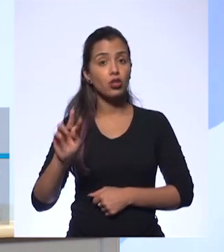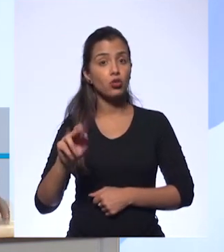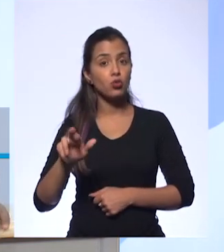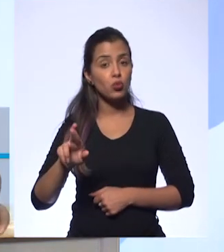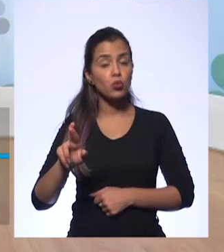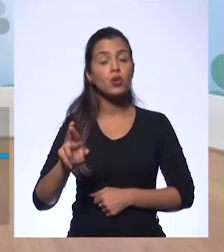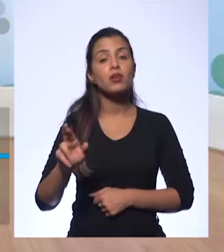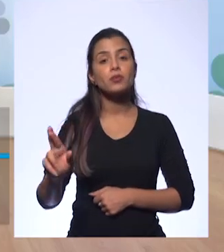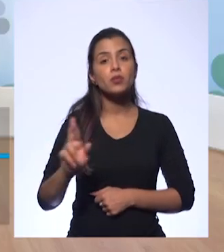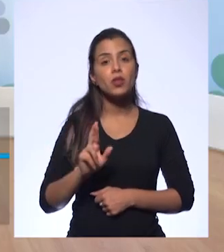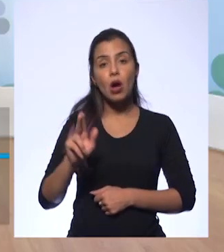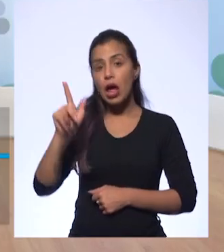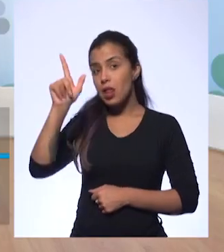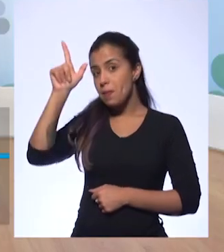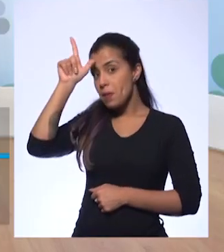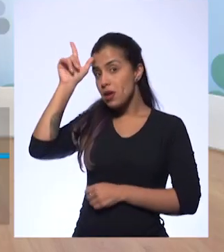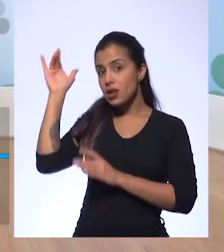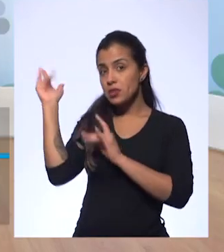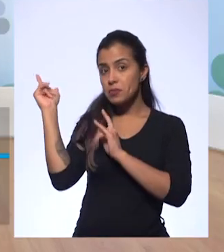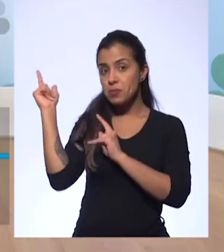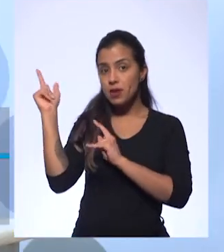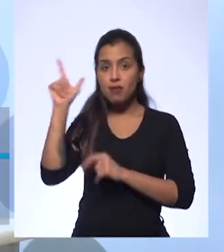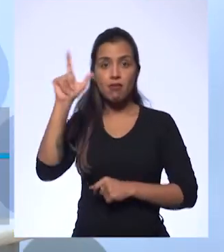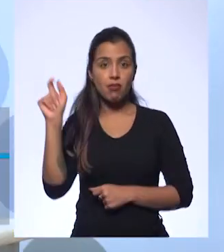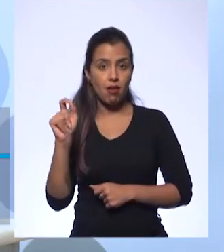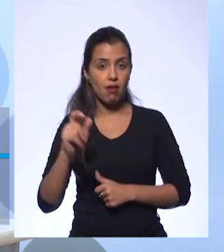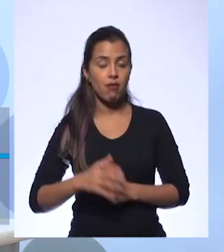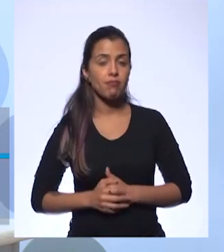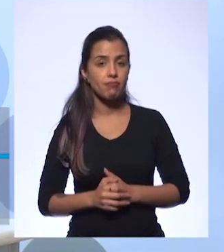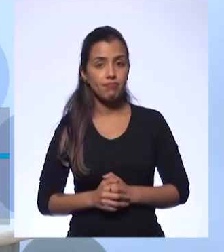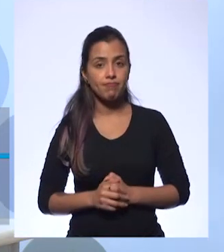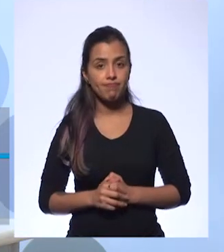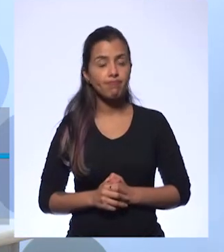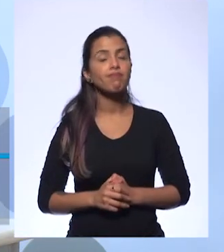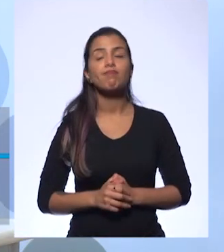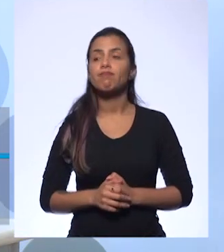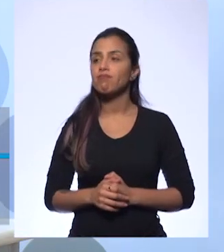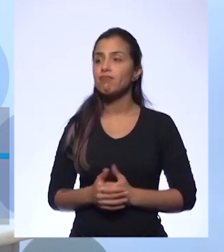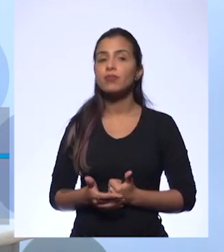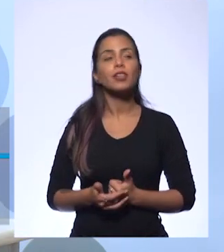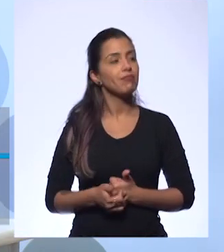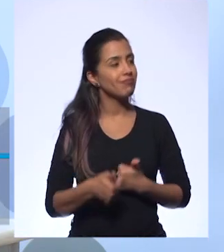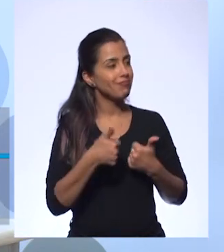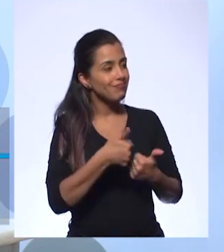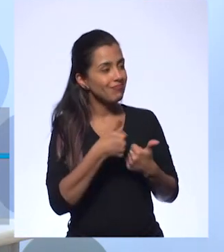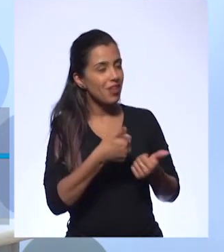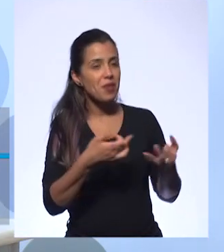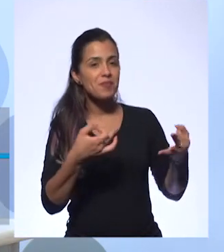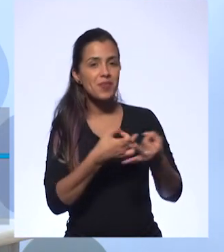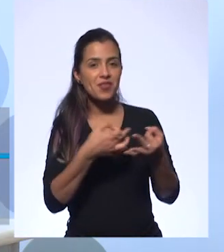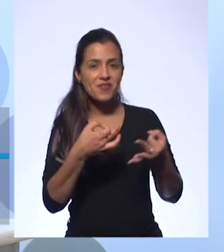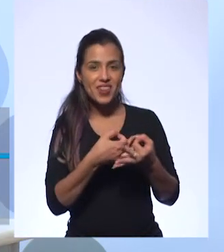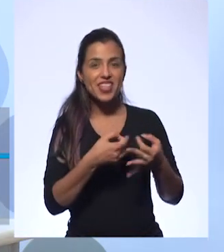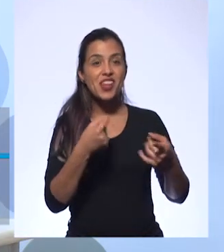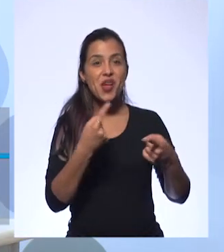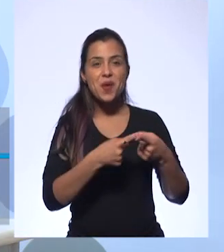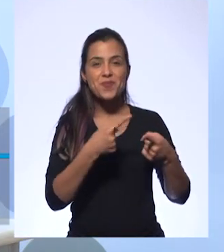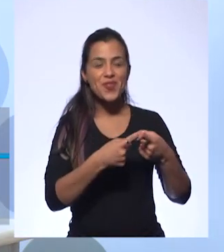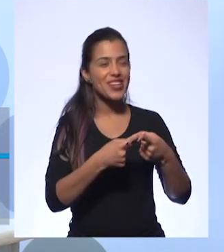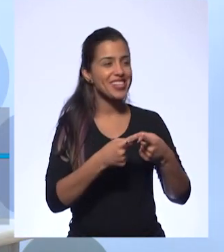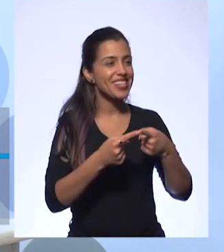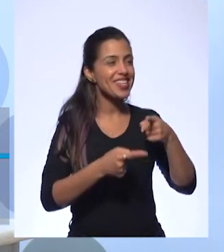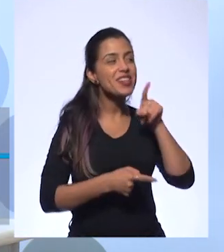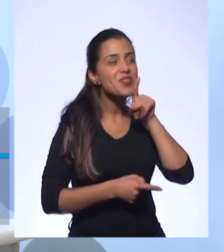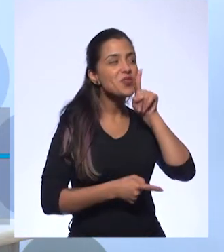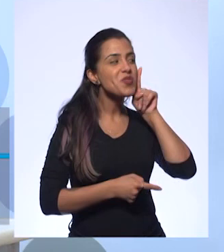Itália. E aí, professor Antônio? Muito bom, perfeito, né? Bom que ninguém citou Reino Unido, né? Porque o Reino Unido saiu no dia 31